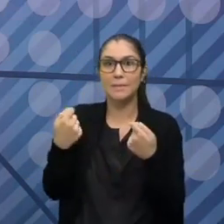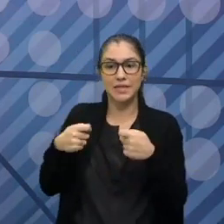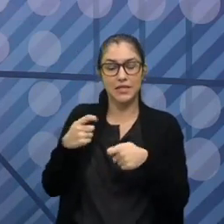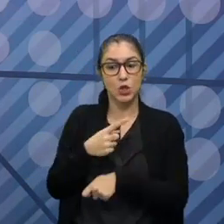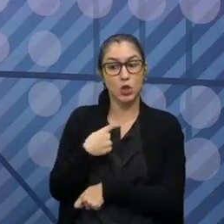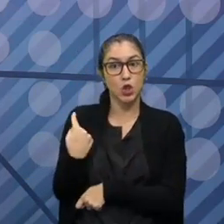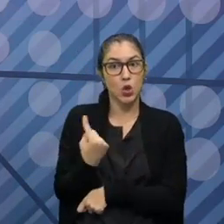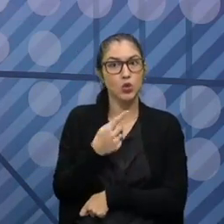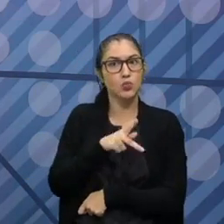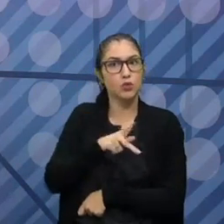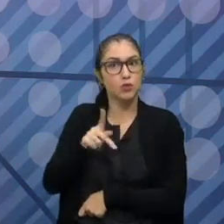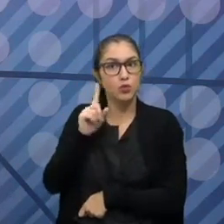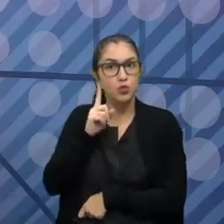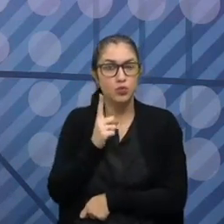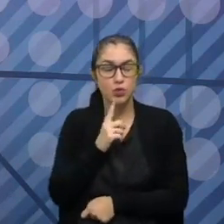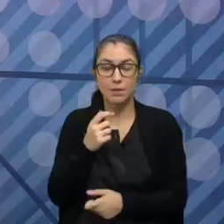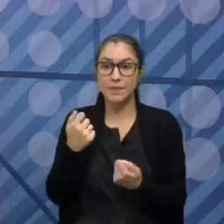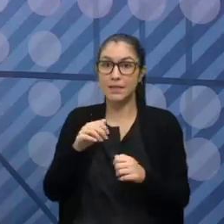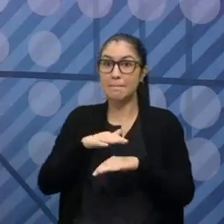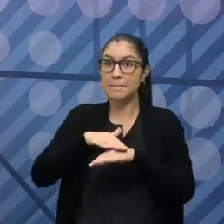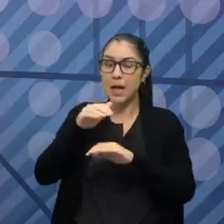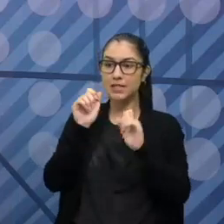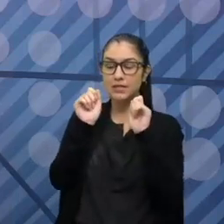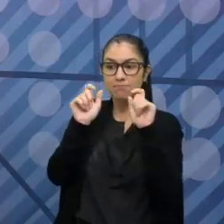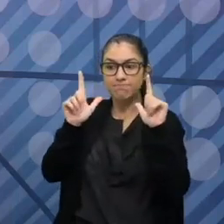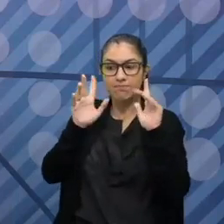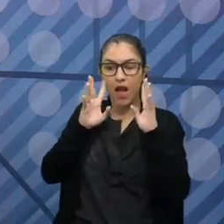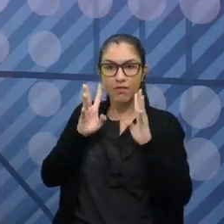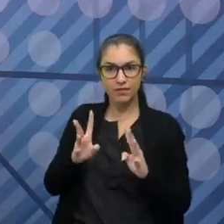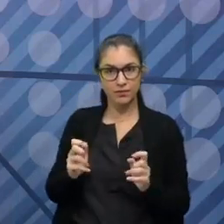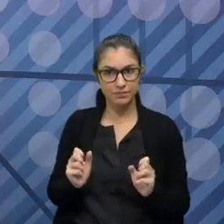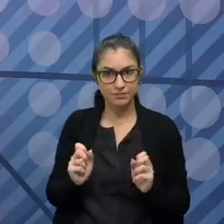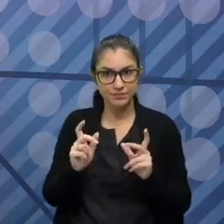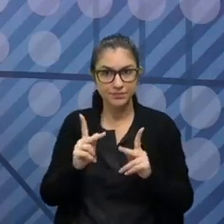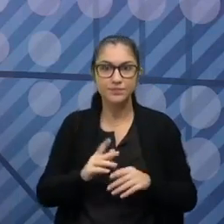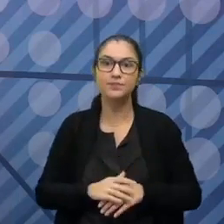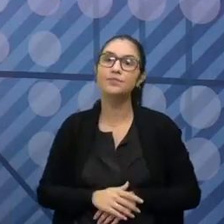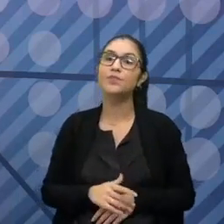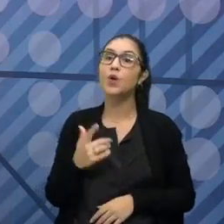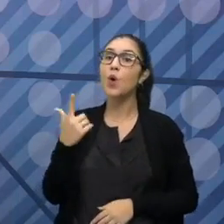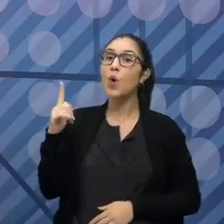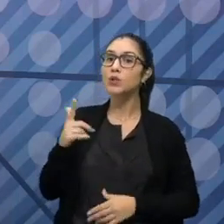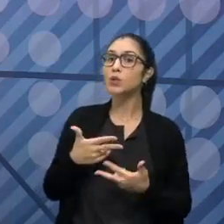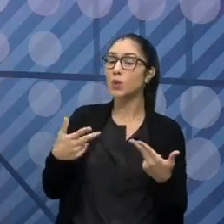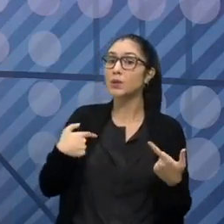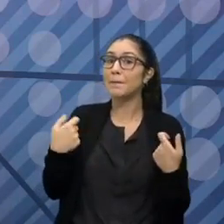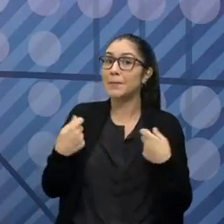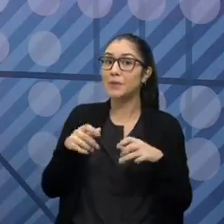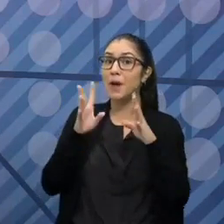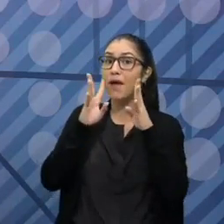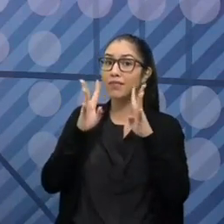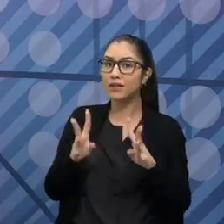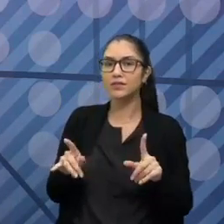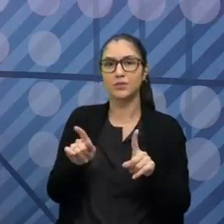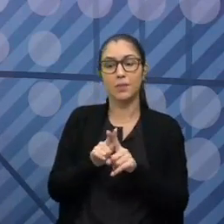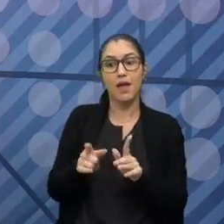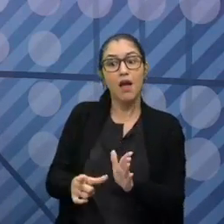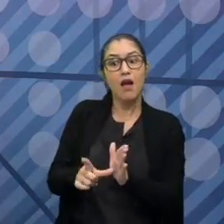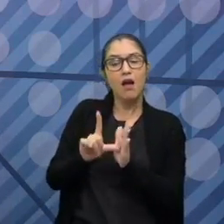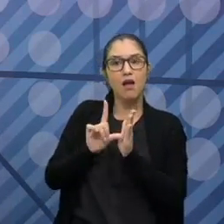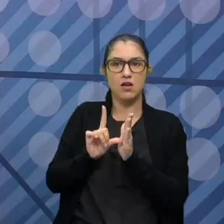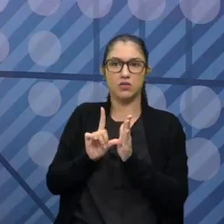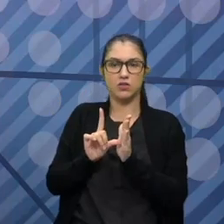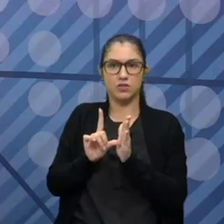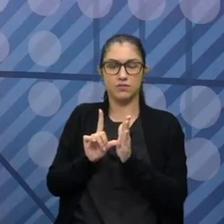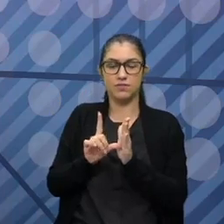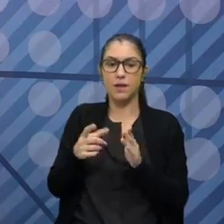como professores de surdos, estar mais atentos, certo? Bom, outras coisas que eu tenho que prestar atenção antes de